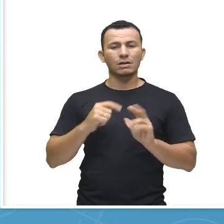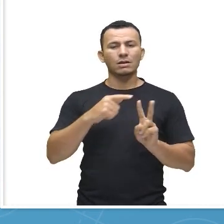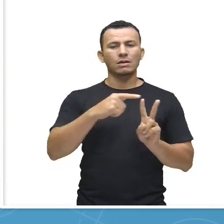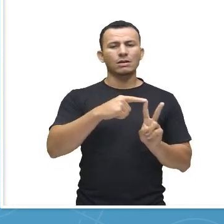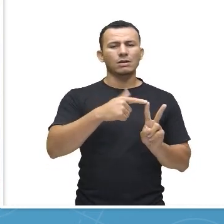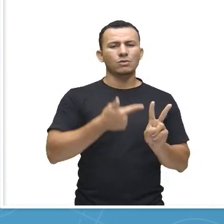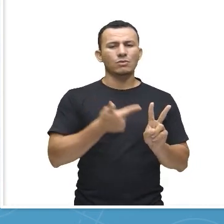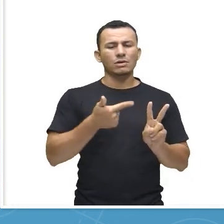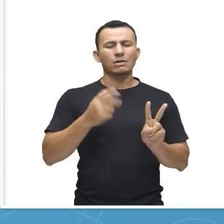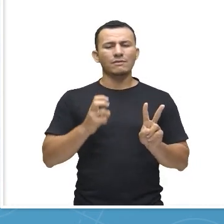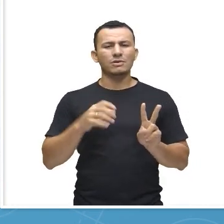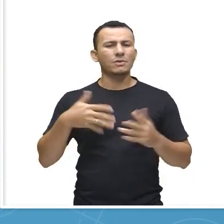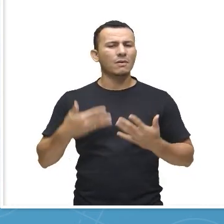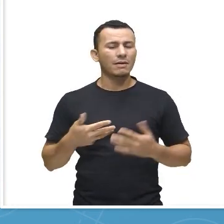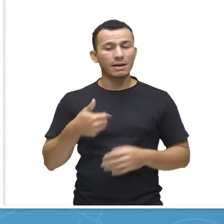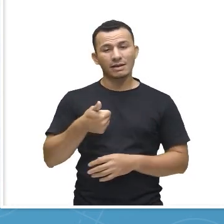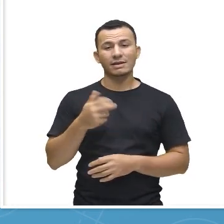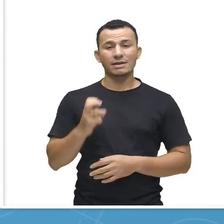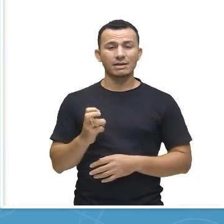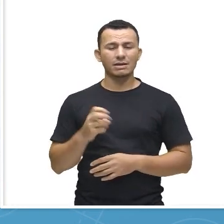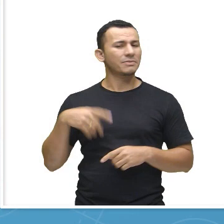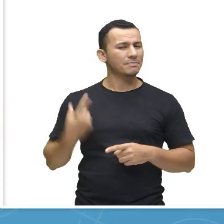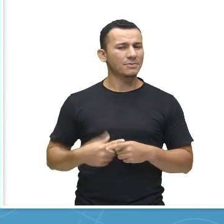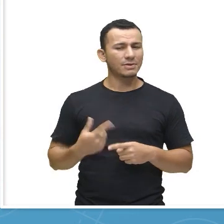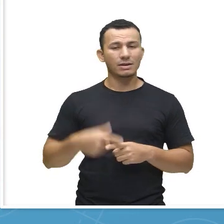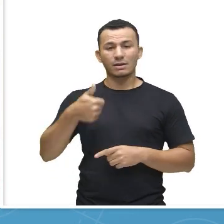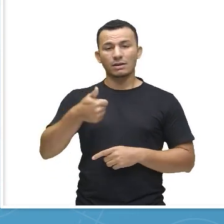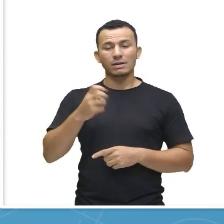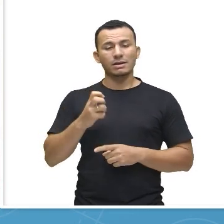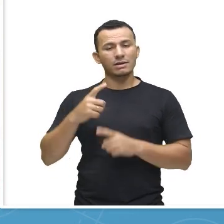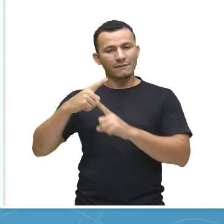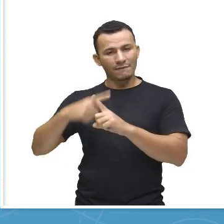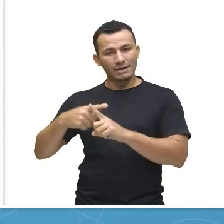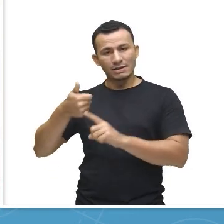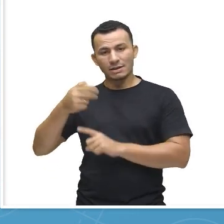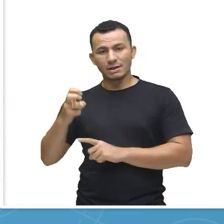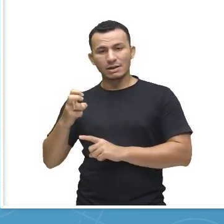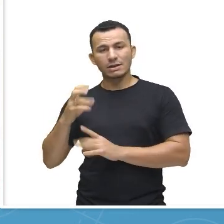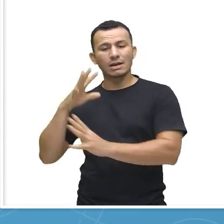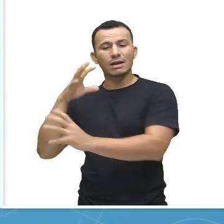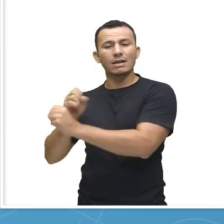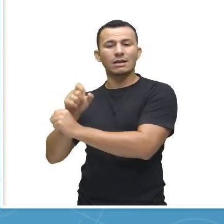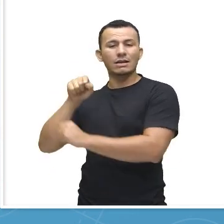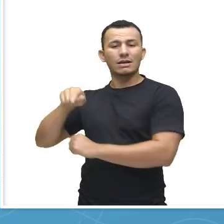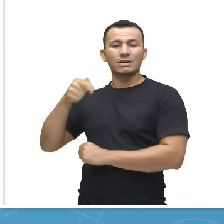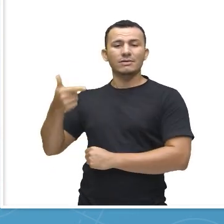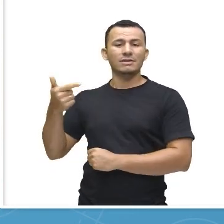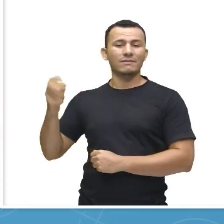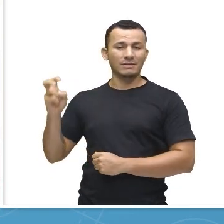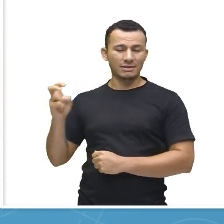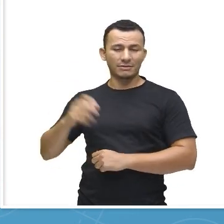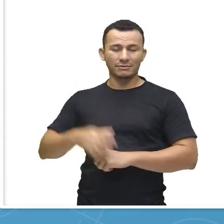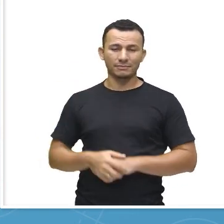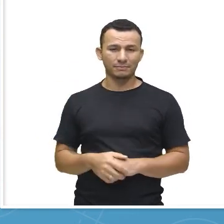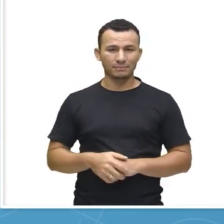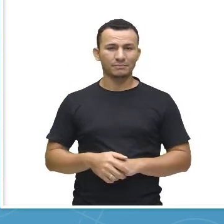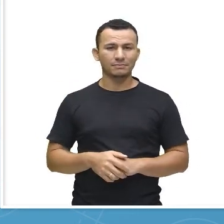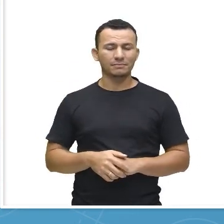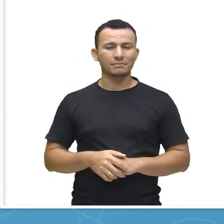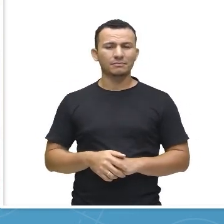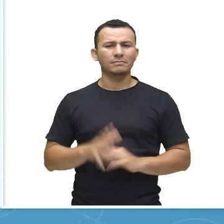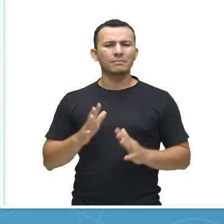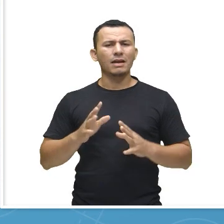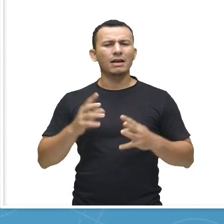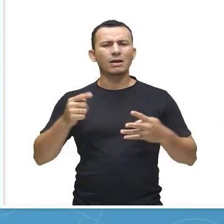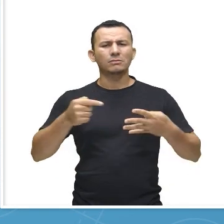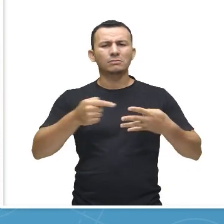quadrada, é 15, porque 15 vezes 15 é igual a 225. Professor, mas não tem nenhuma